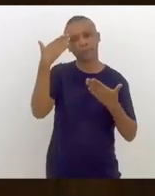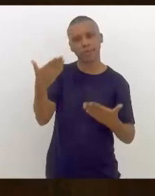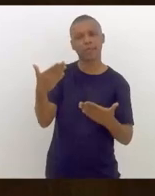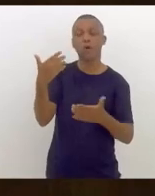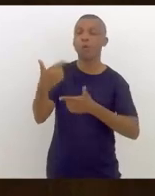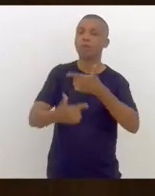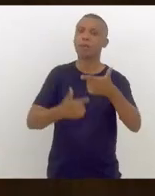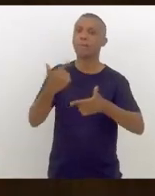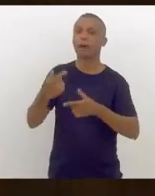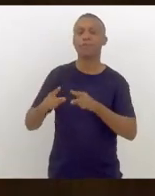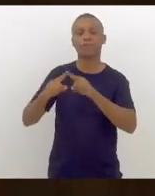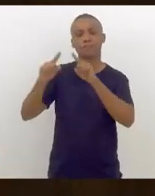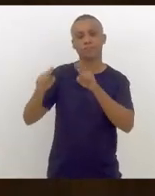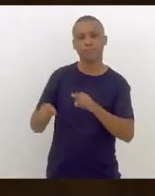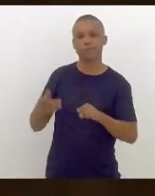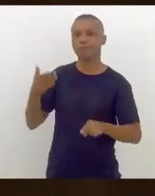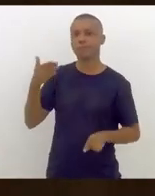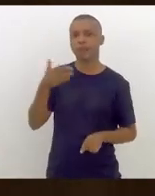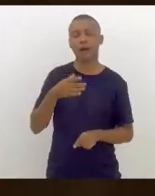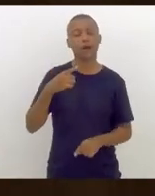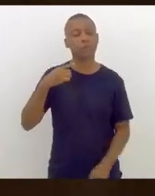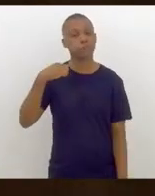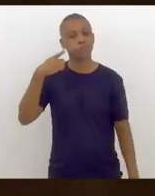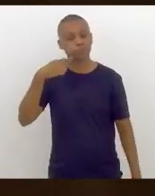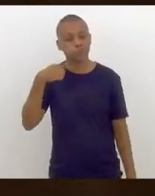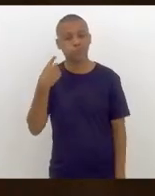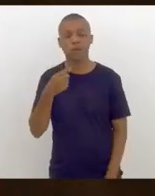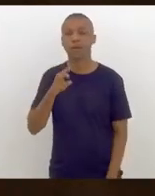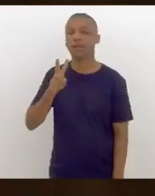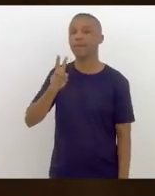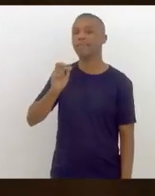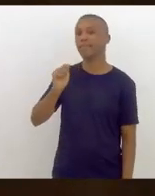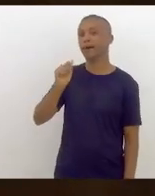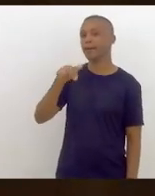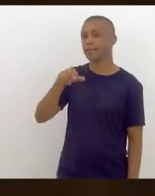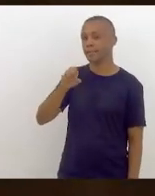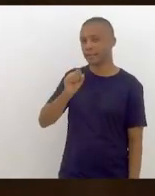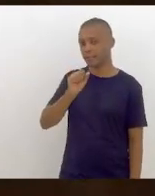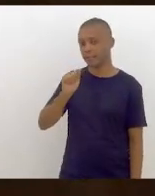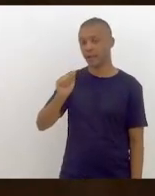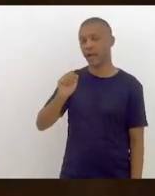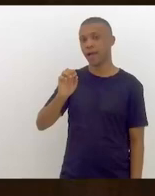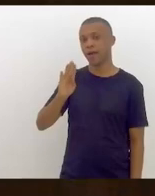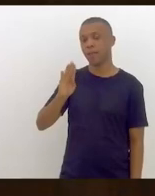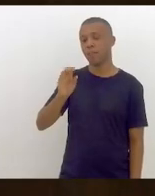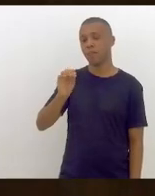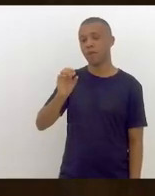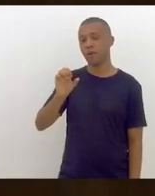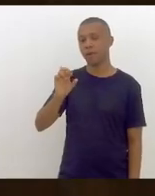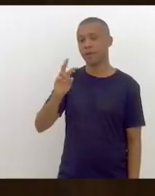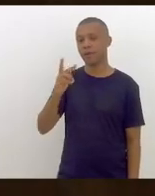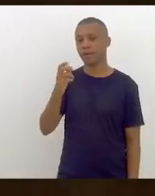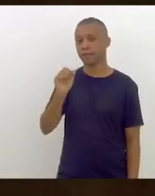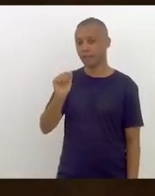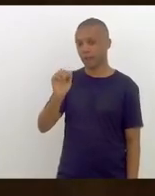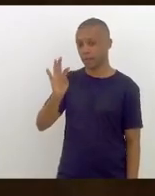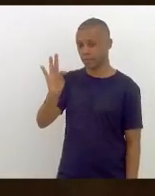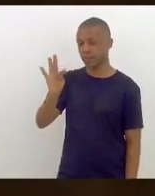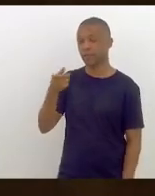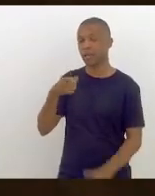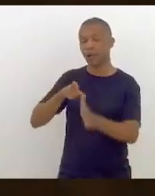na pessoa da doutora Vanessa Boechat que é uma estudiosa desse tema e para dizer que